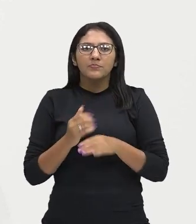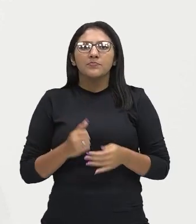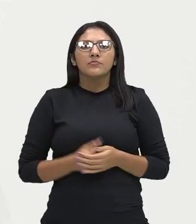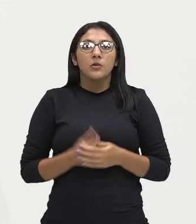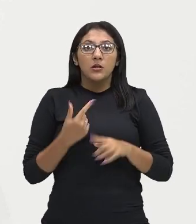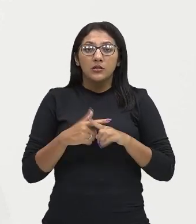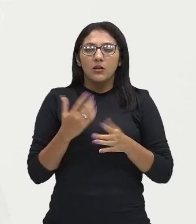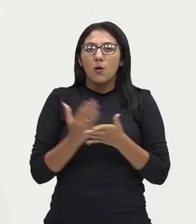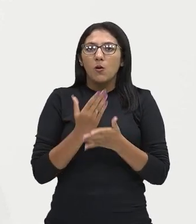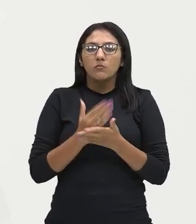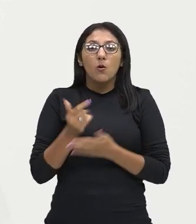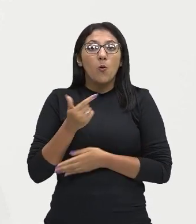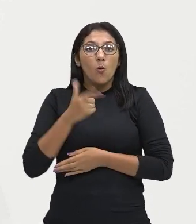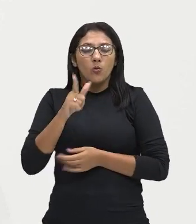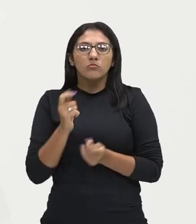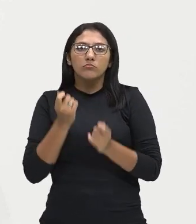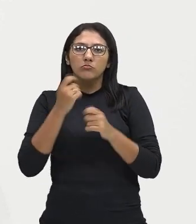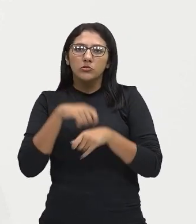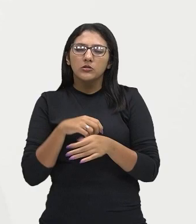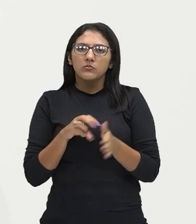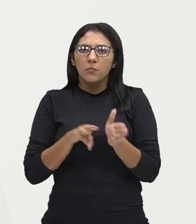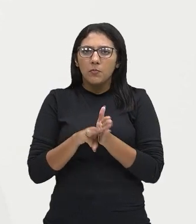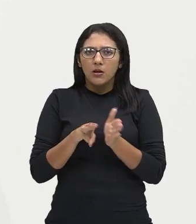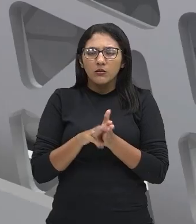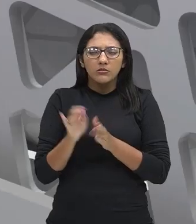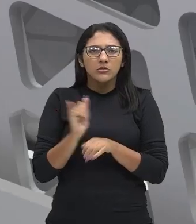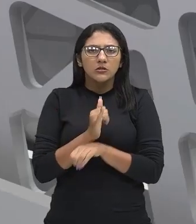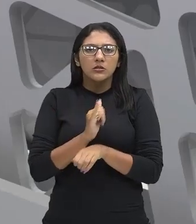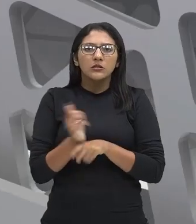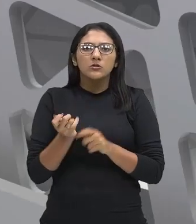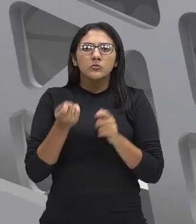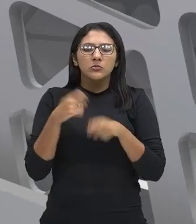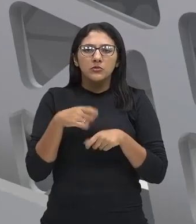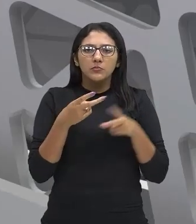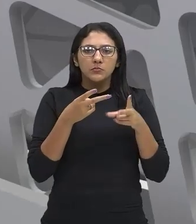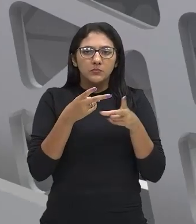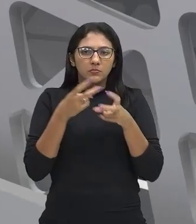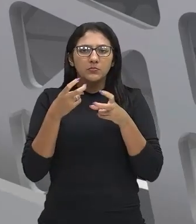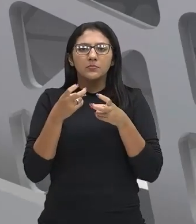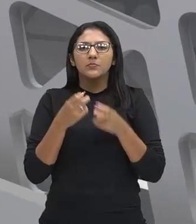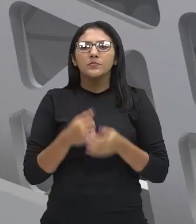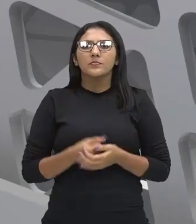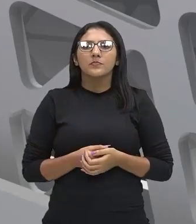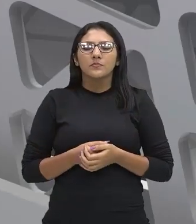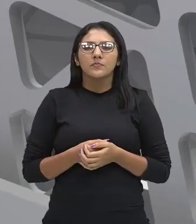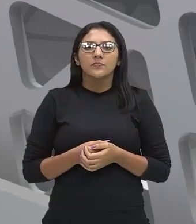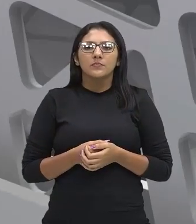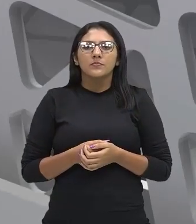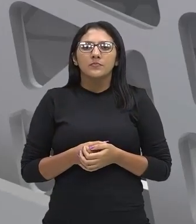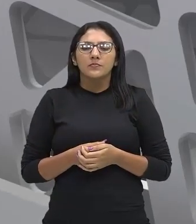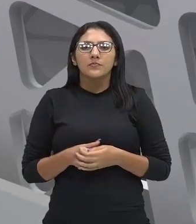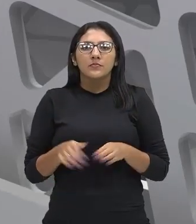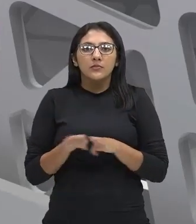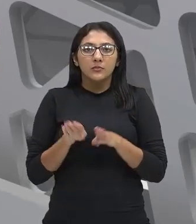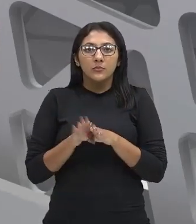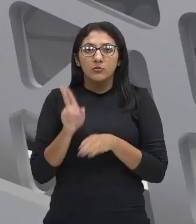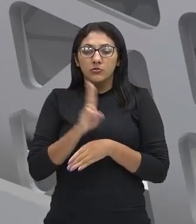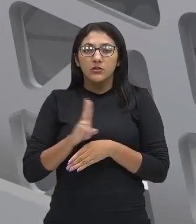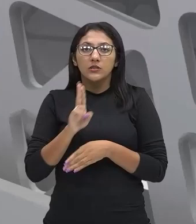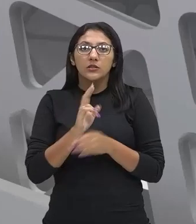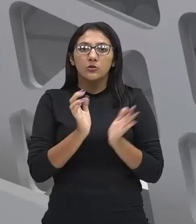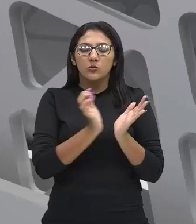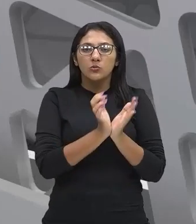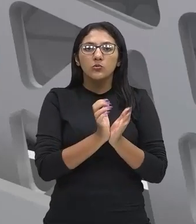temos também outra maneira, pessoal, da gente ver, tá bom? Da gente ver aí a divisão